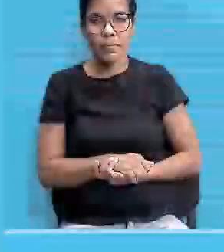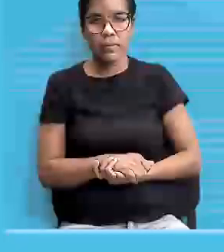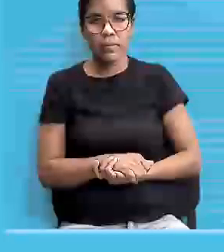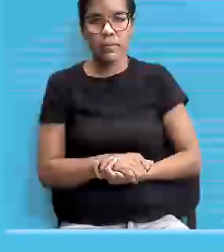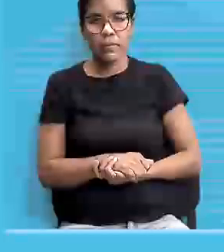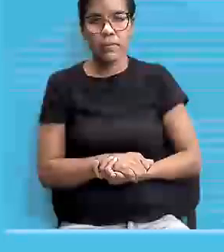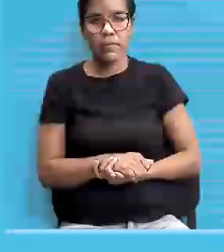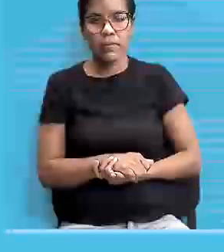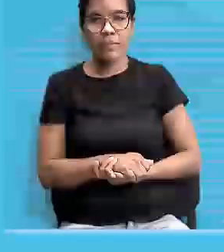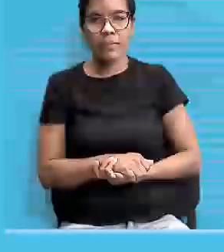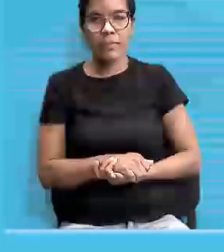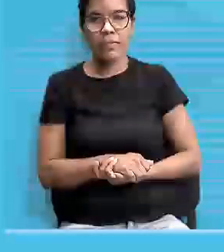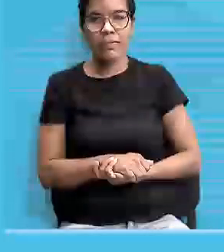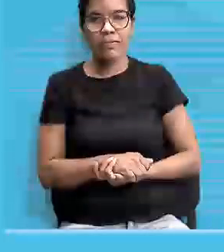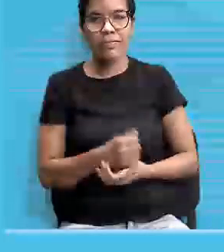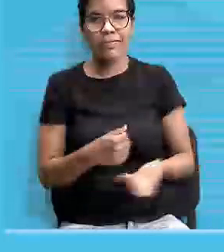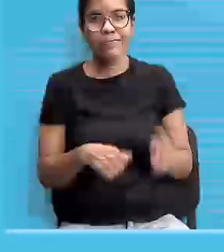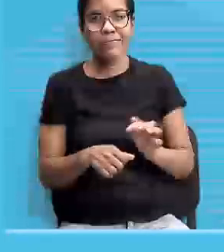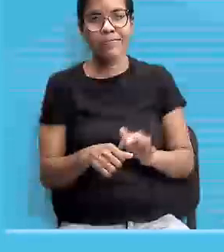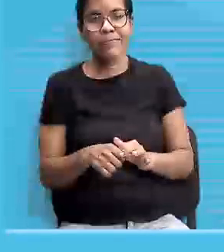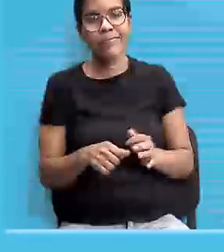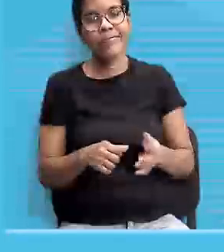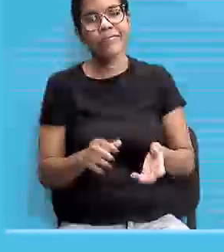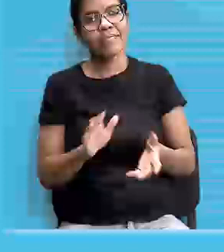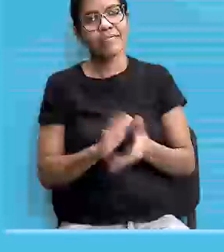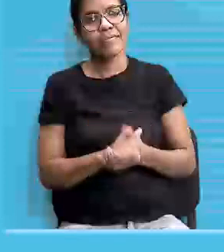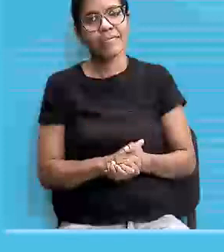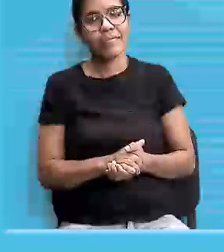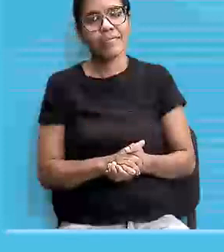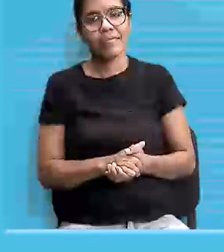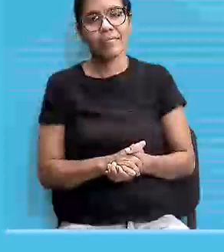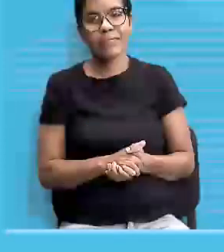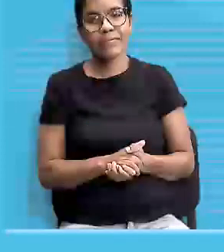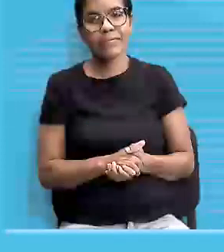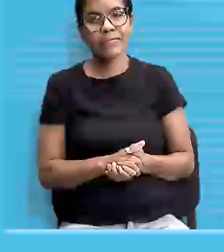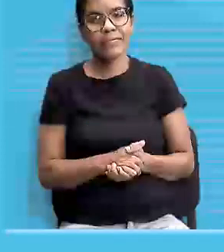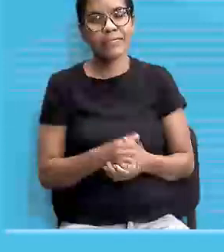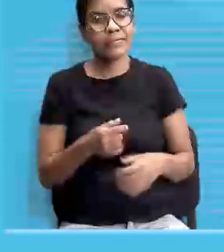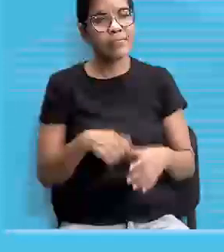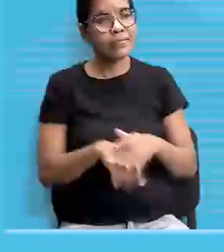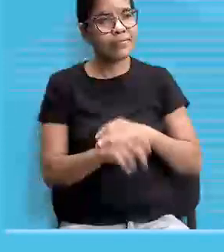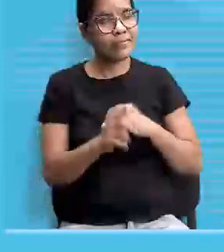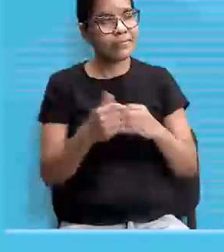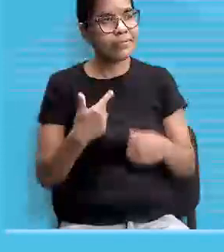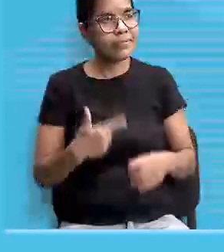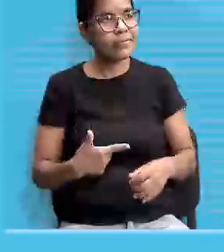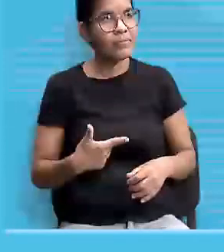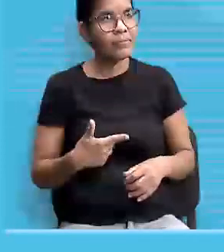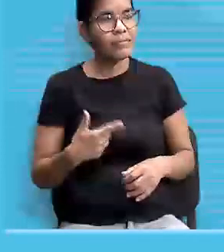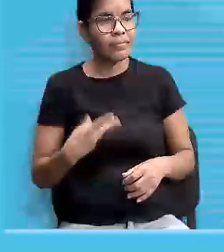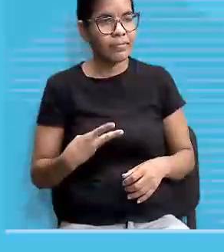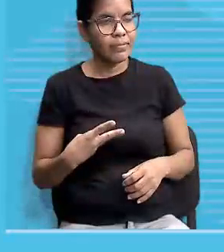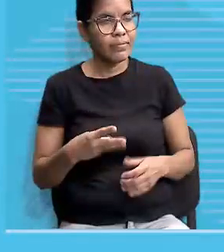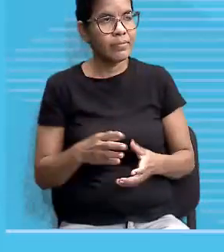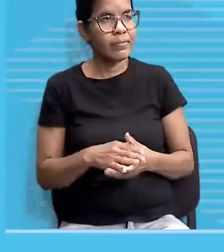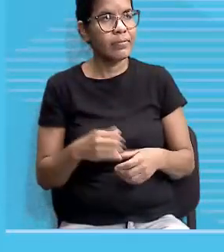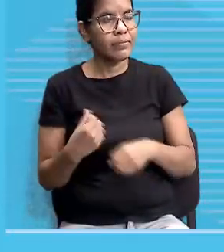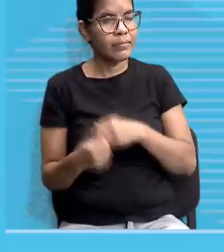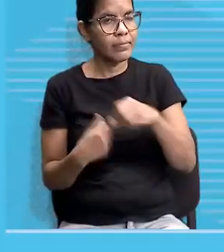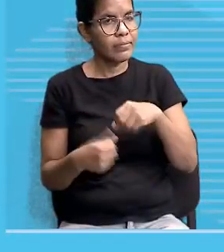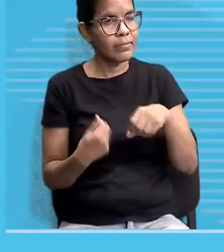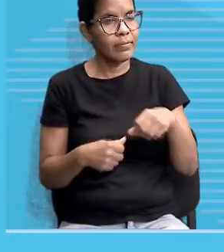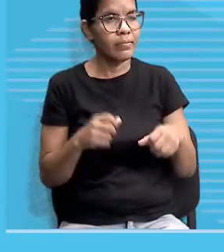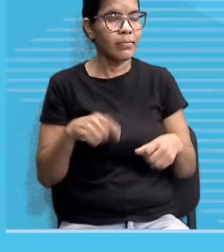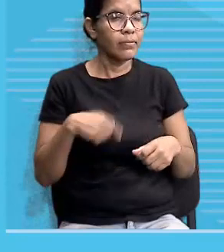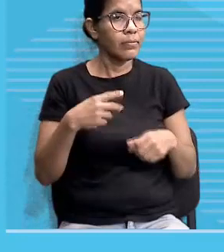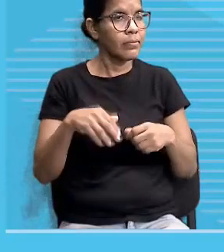Olá galerinha voltando né voltando aqui para nos questão a mudança que eu disse que a